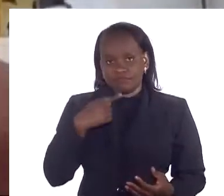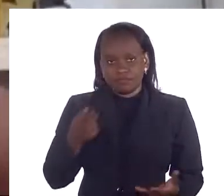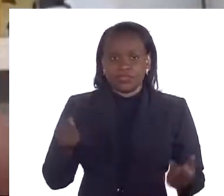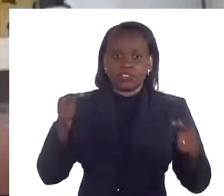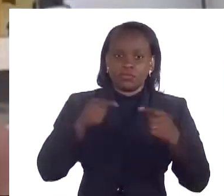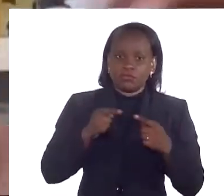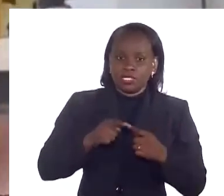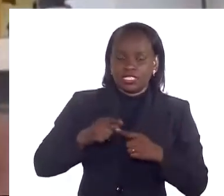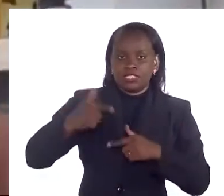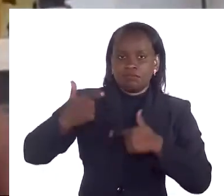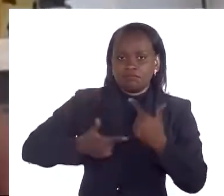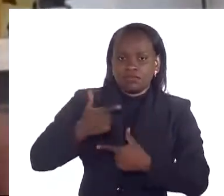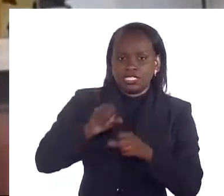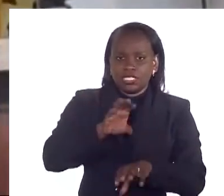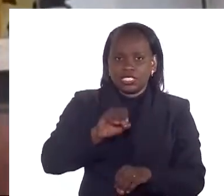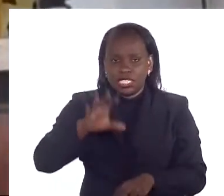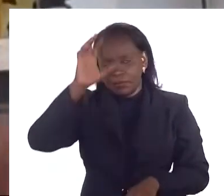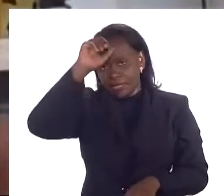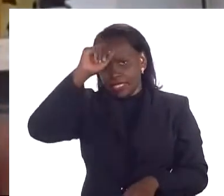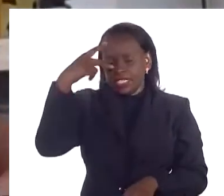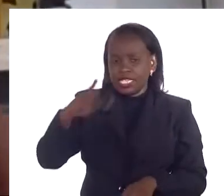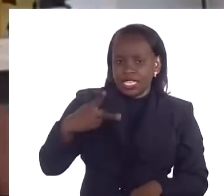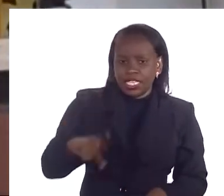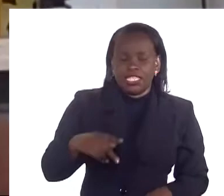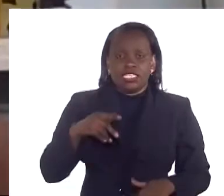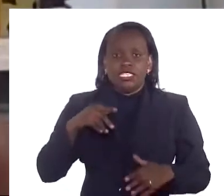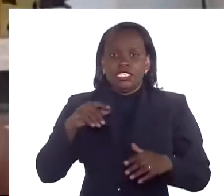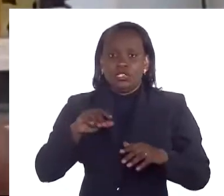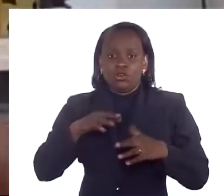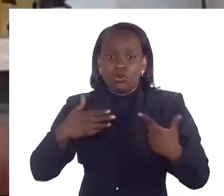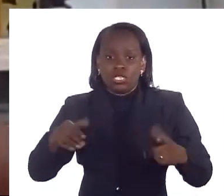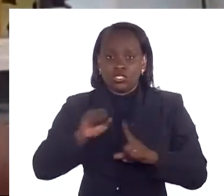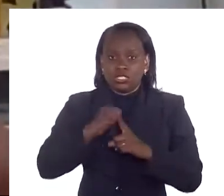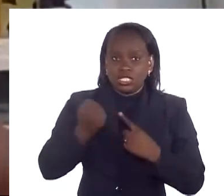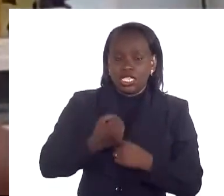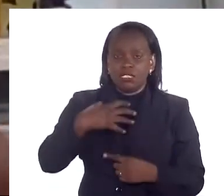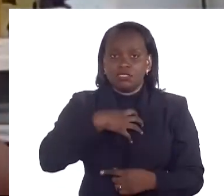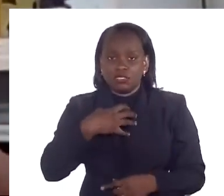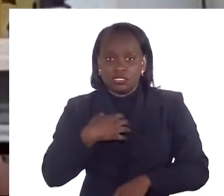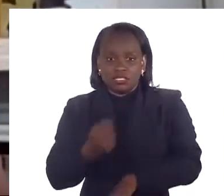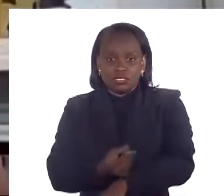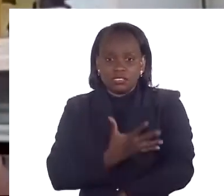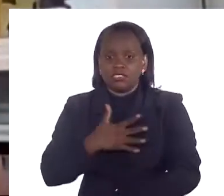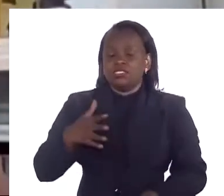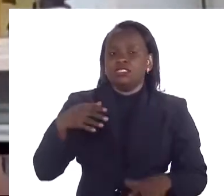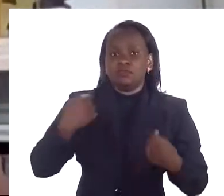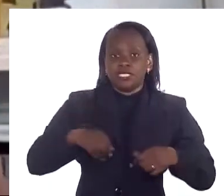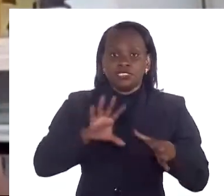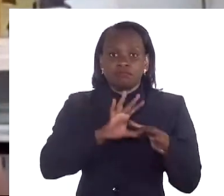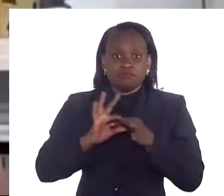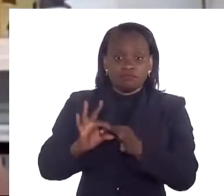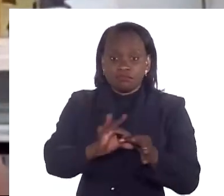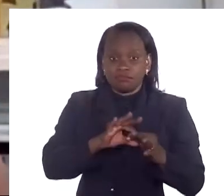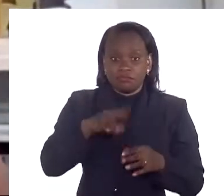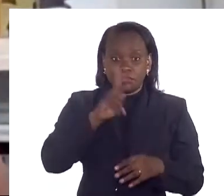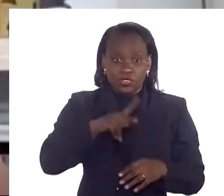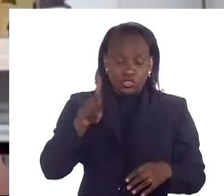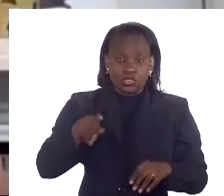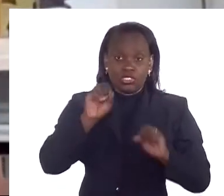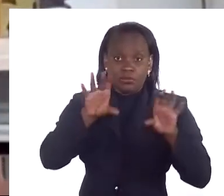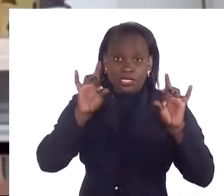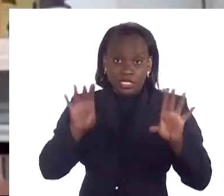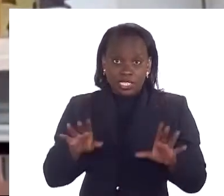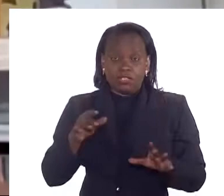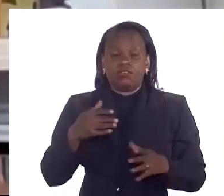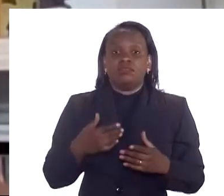questões relacionadas a dar conta do processo de ensino-aprendizagem, dar conta dessas questões socioemocionais. Então, eu acho que a rede de apoio, né, com o